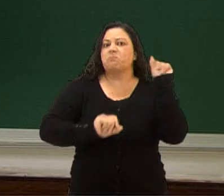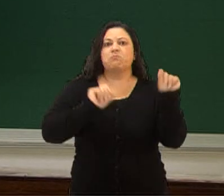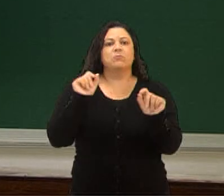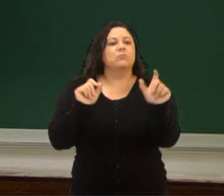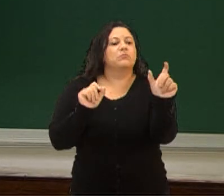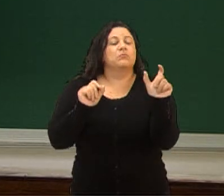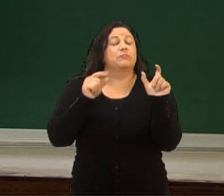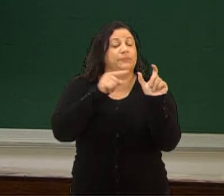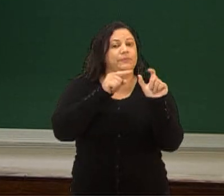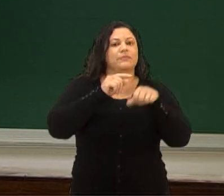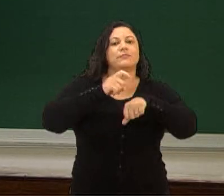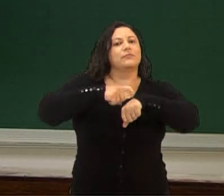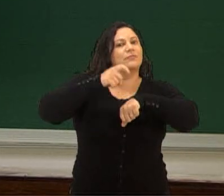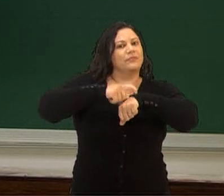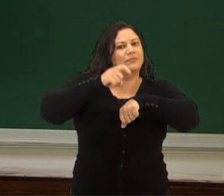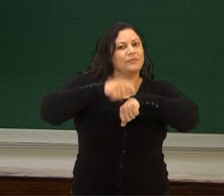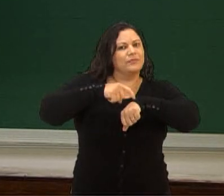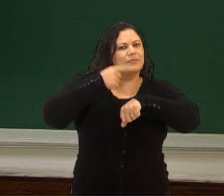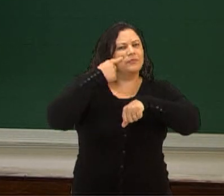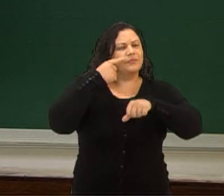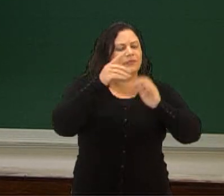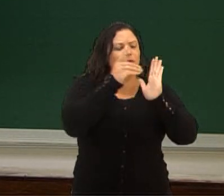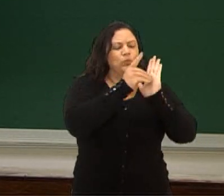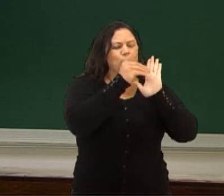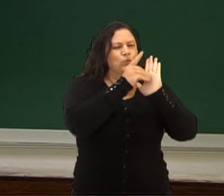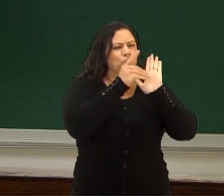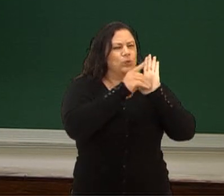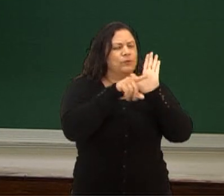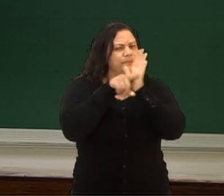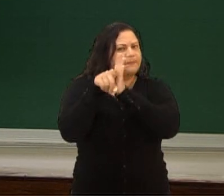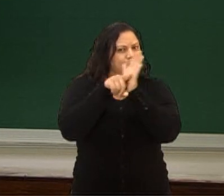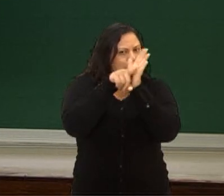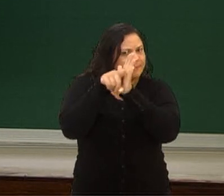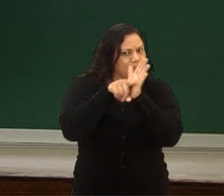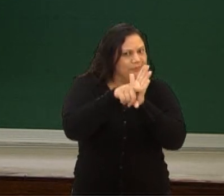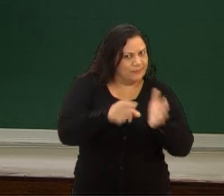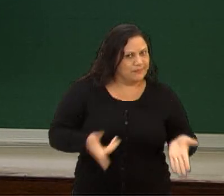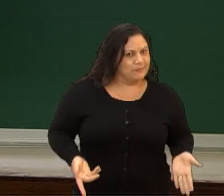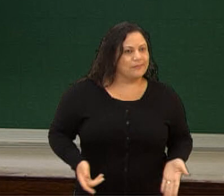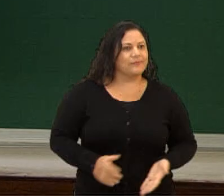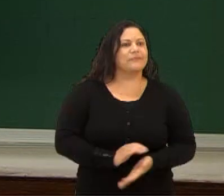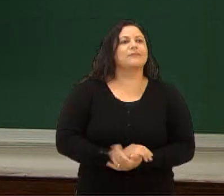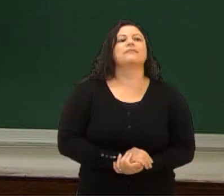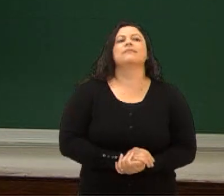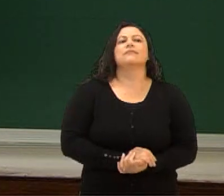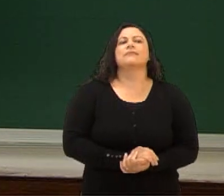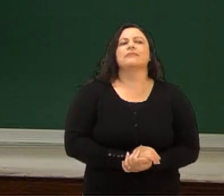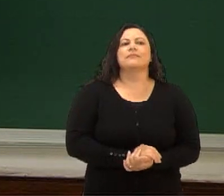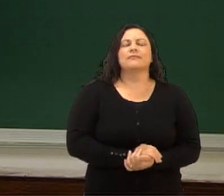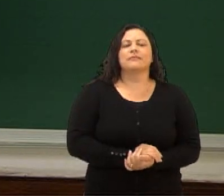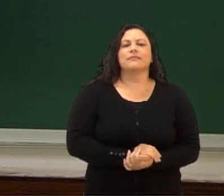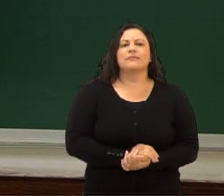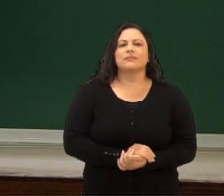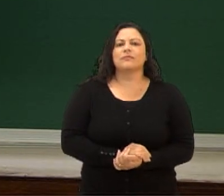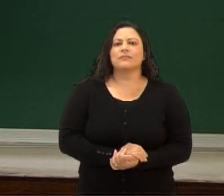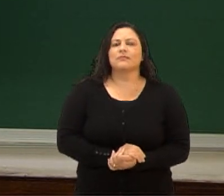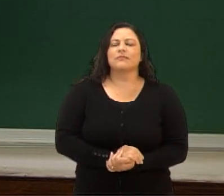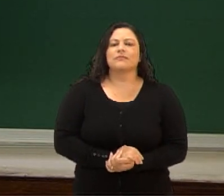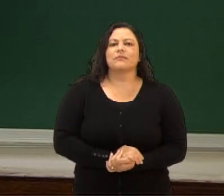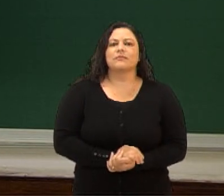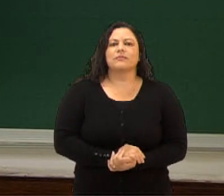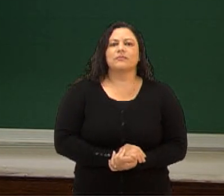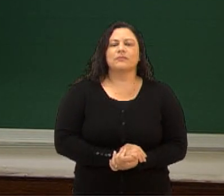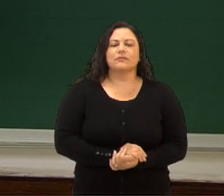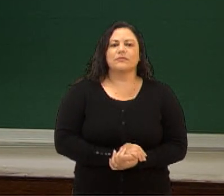dá tempo de você correr lá no dicionário e fazer uma pesquisa lá, tá? E então, do you know what this